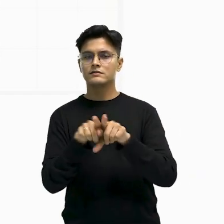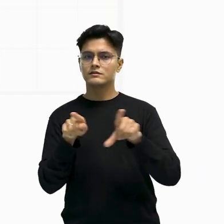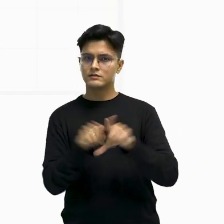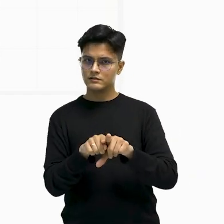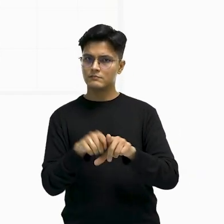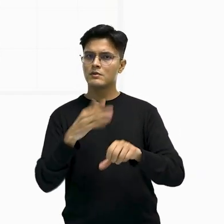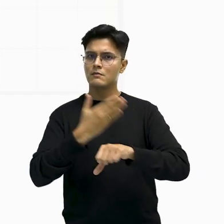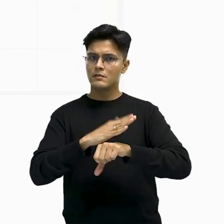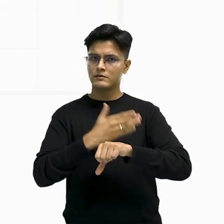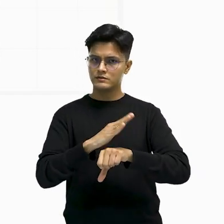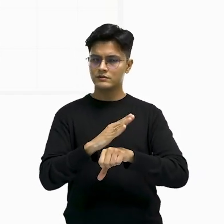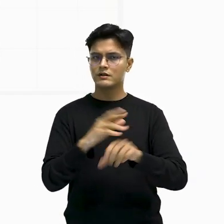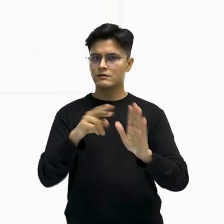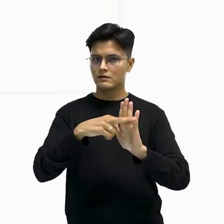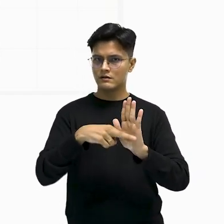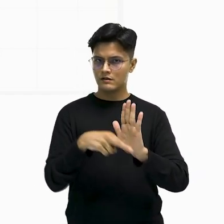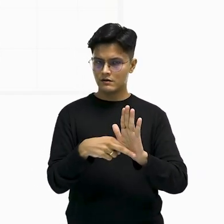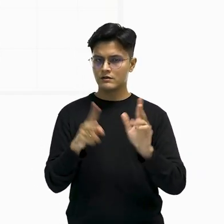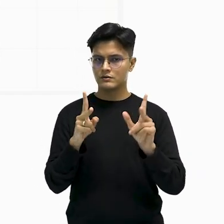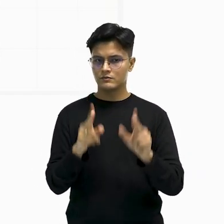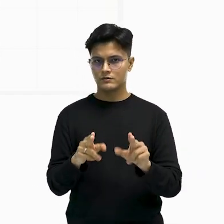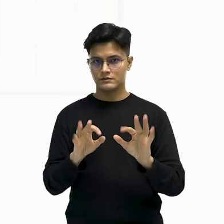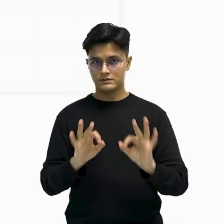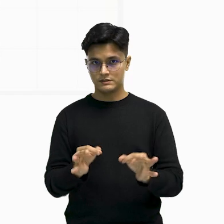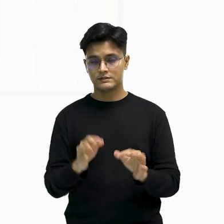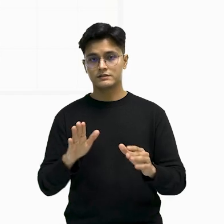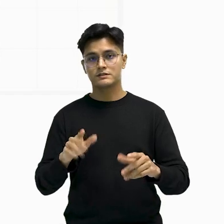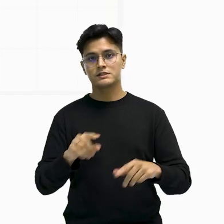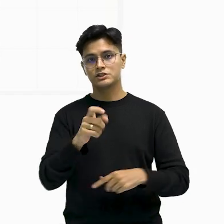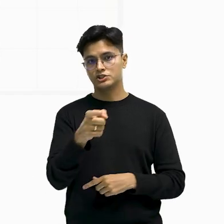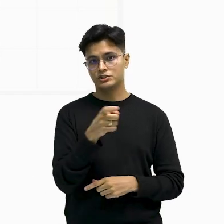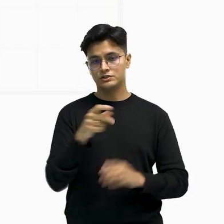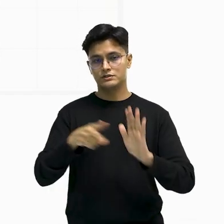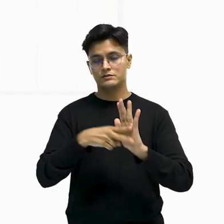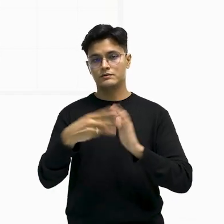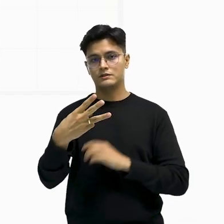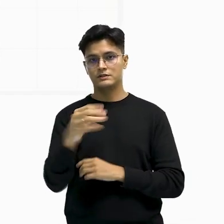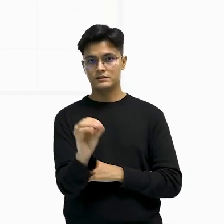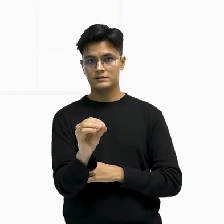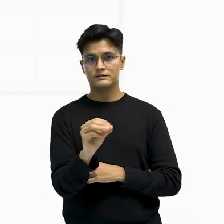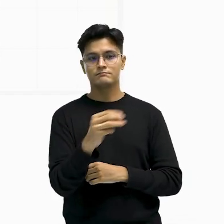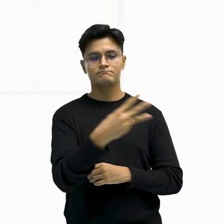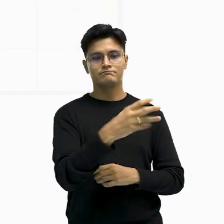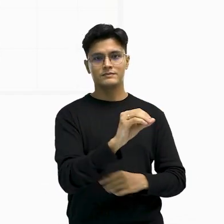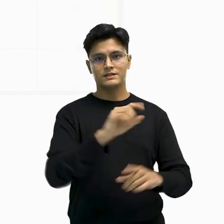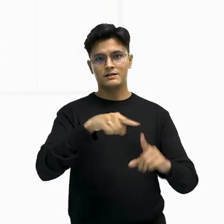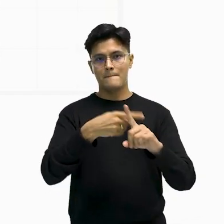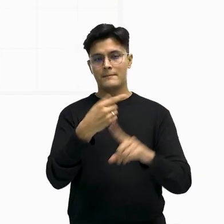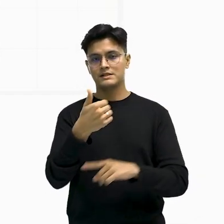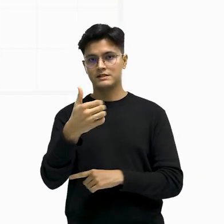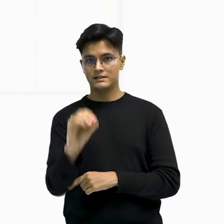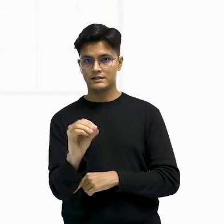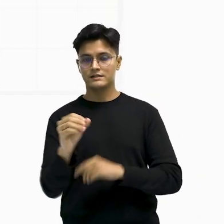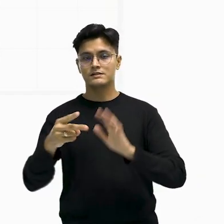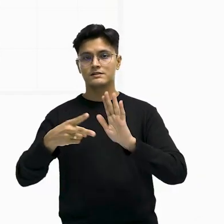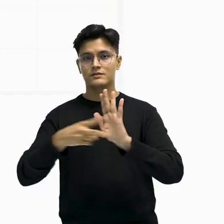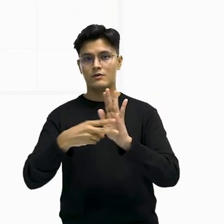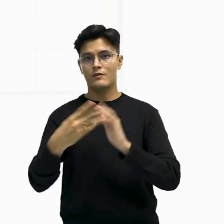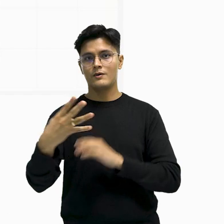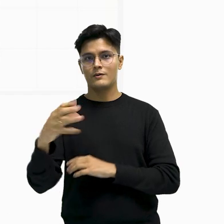nesse ângulo S aqui. Então, o x vale 30, 30 mais 10 é igual